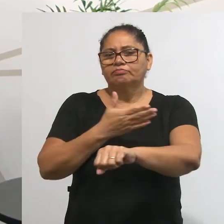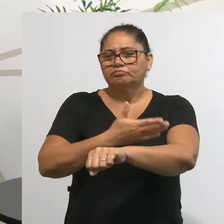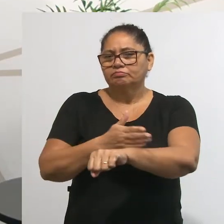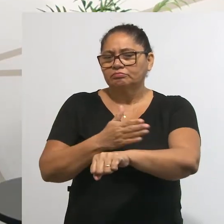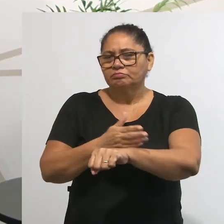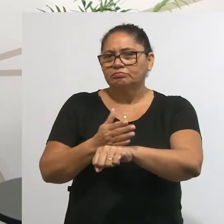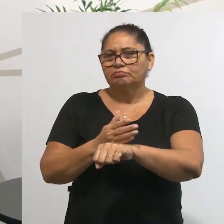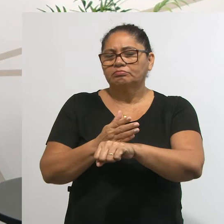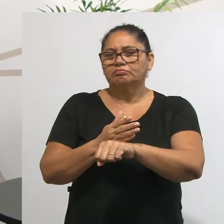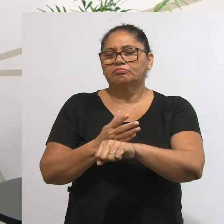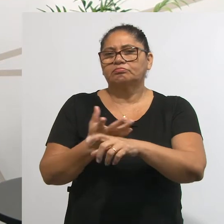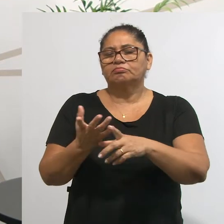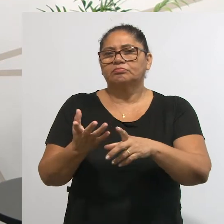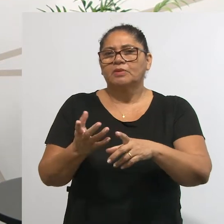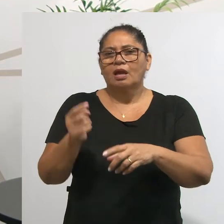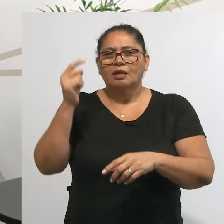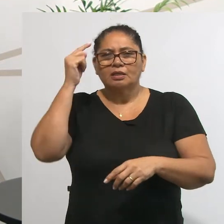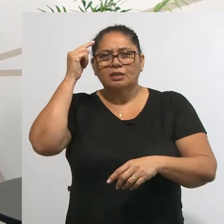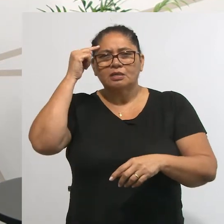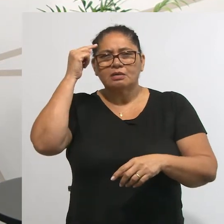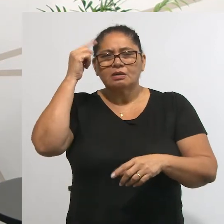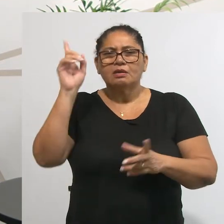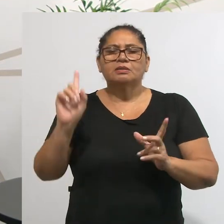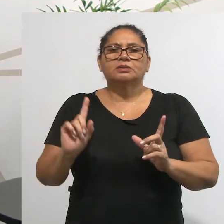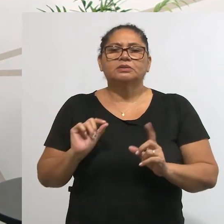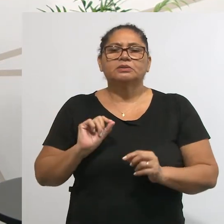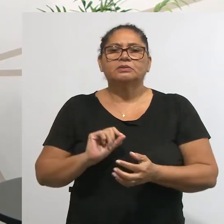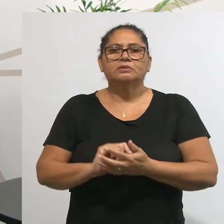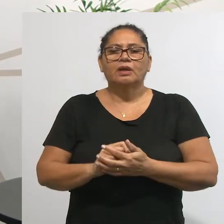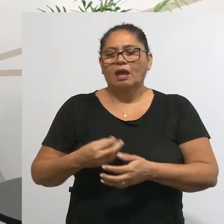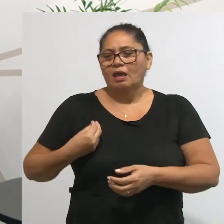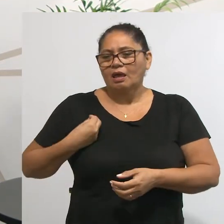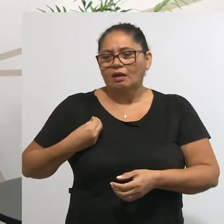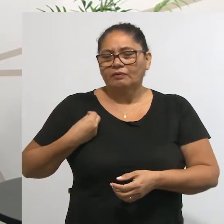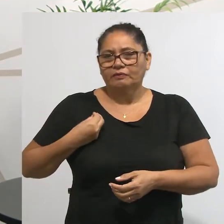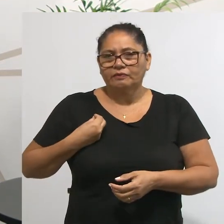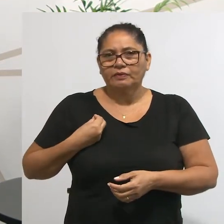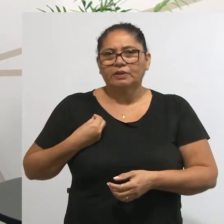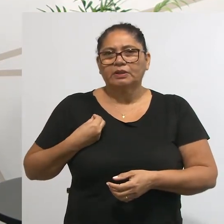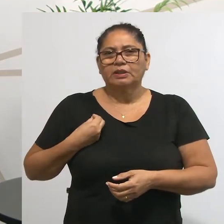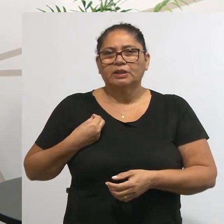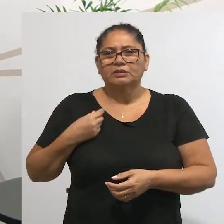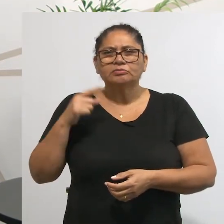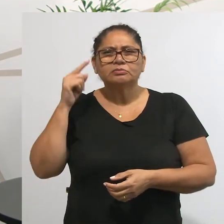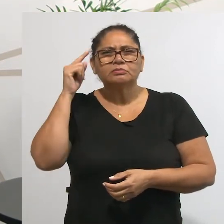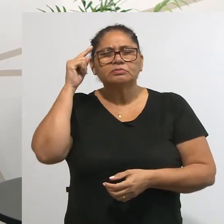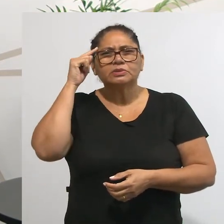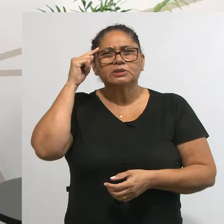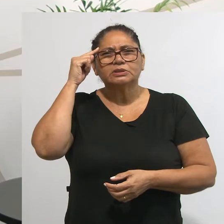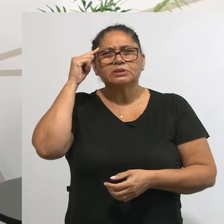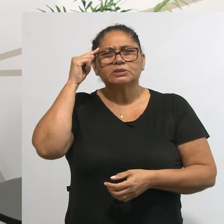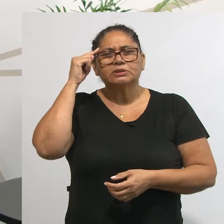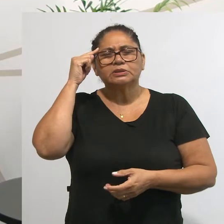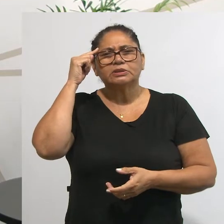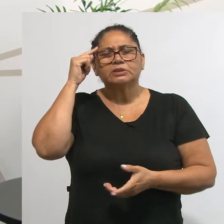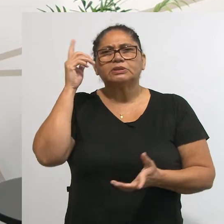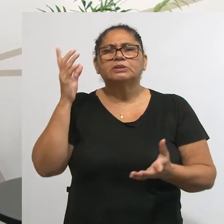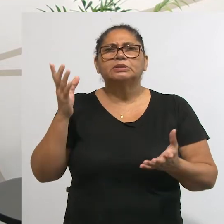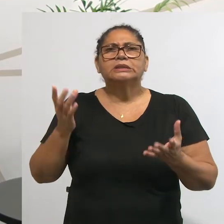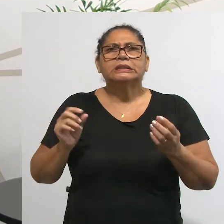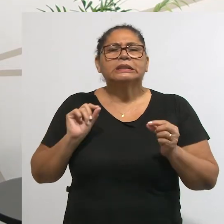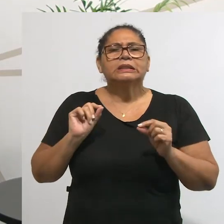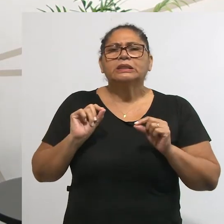da prática. E a ação e reflexão é a praxis, é a vida, é a reflexão